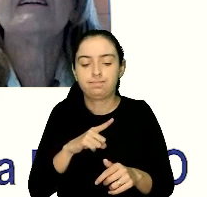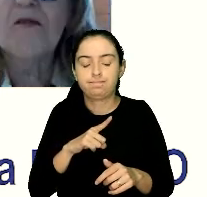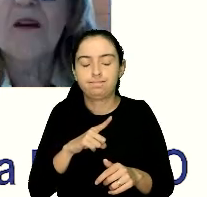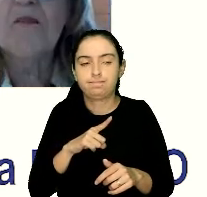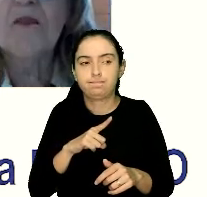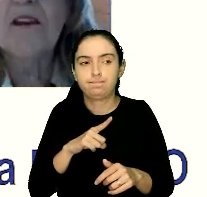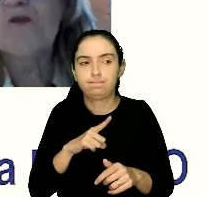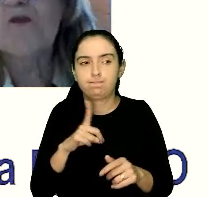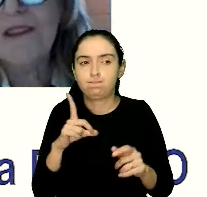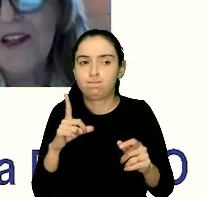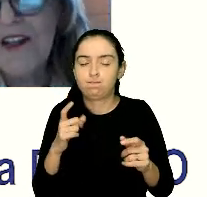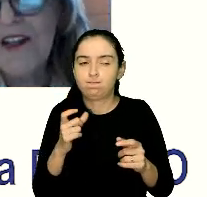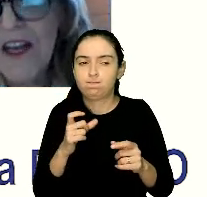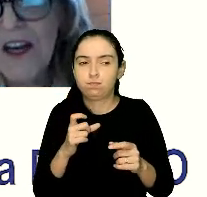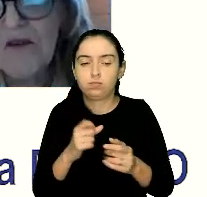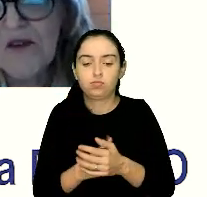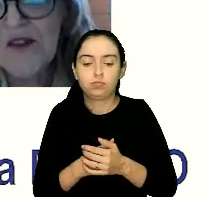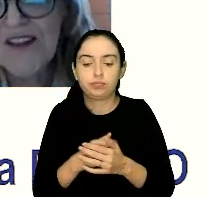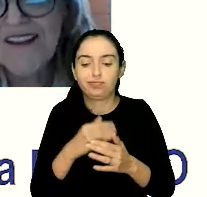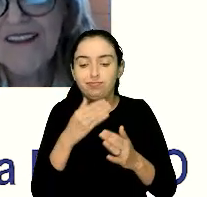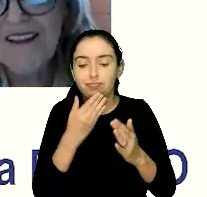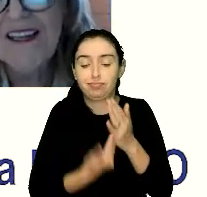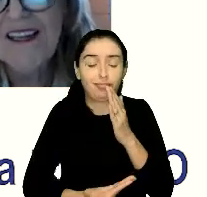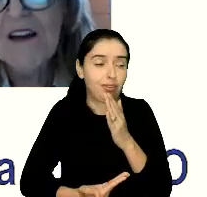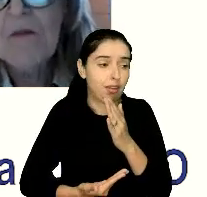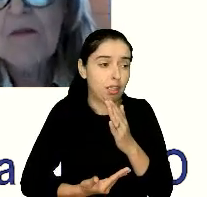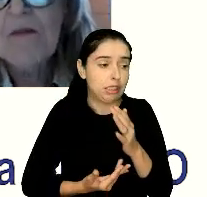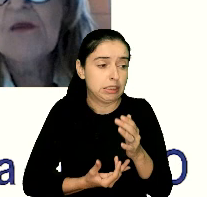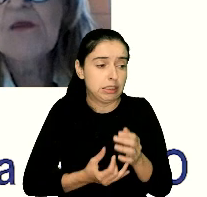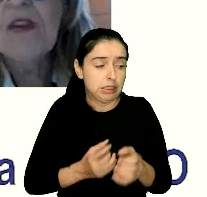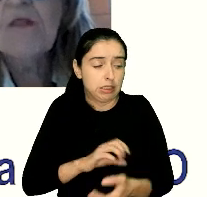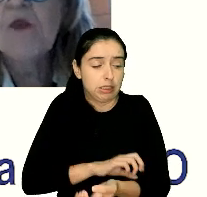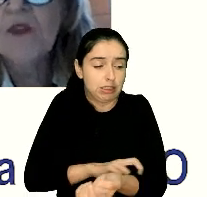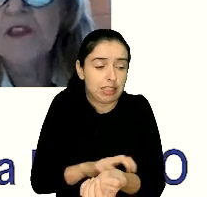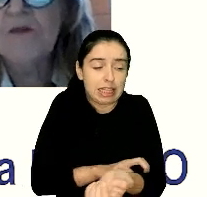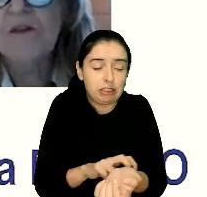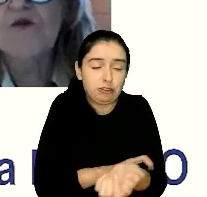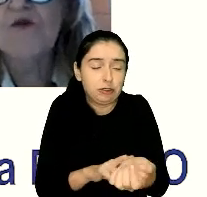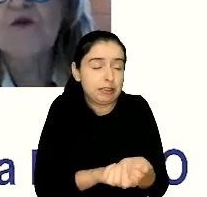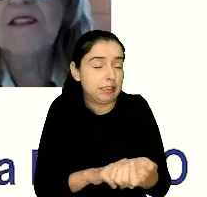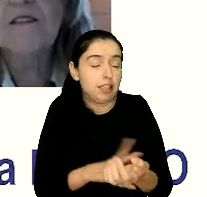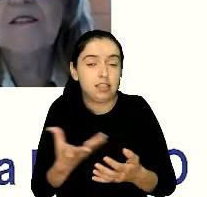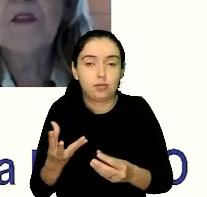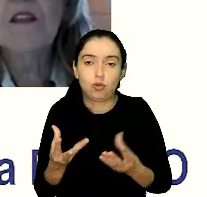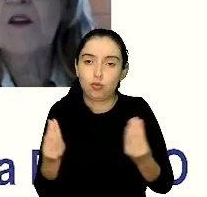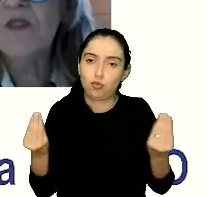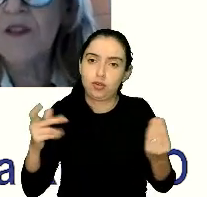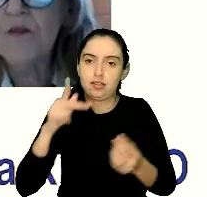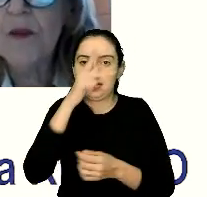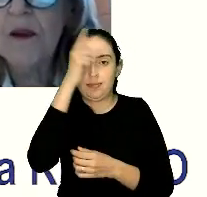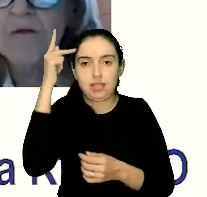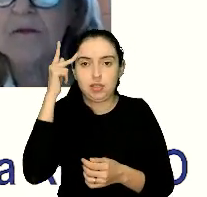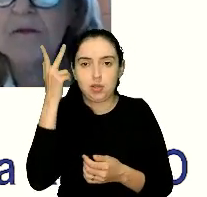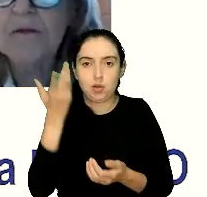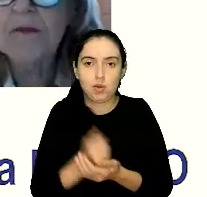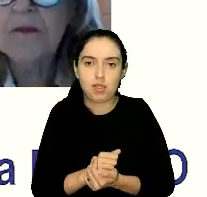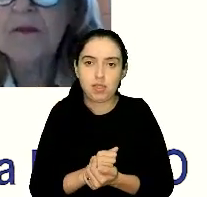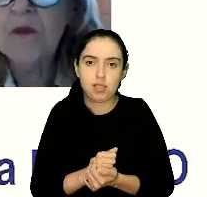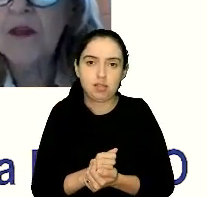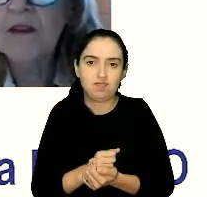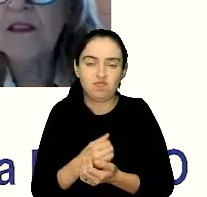né, mas estão à beira de um ataque de nervos, né? Então, tem muitas pessoas que não estão